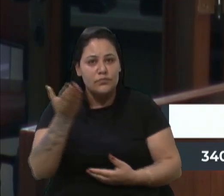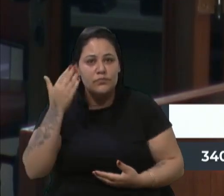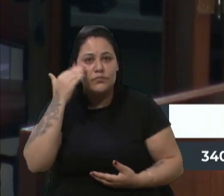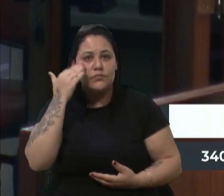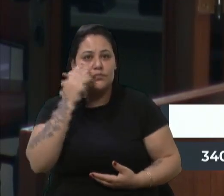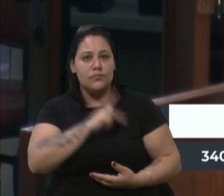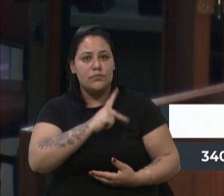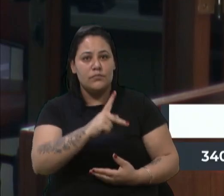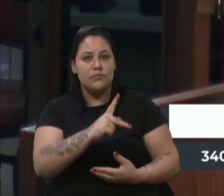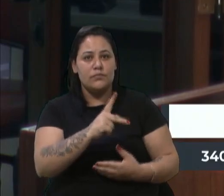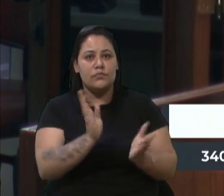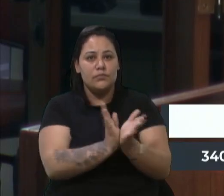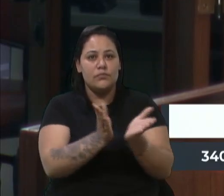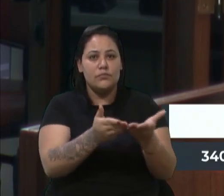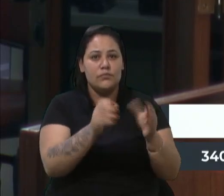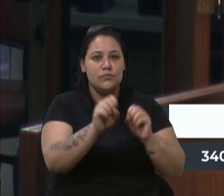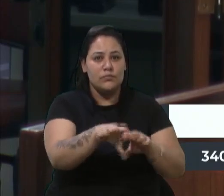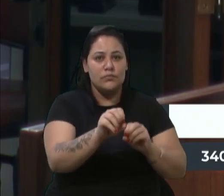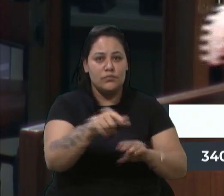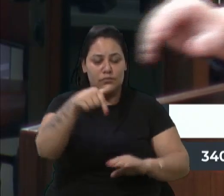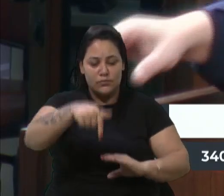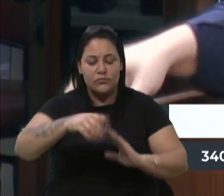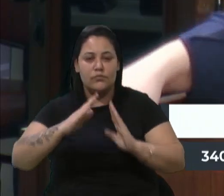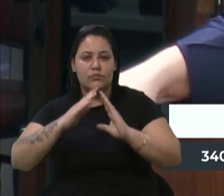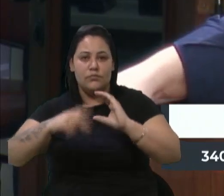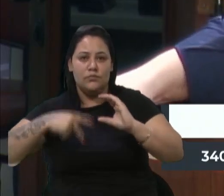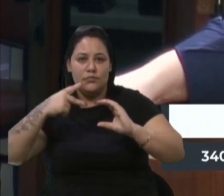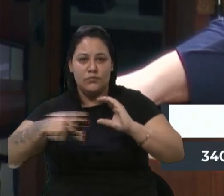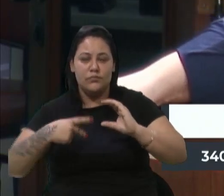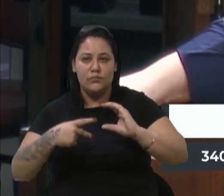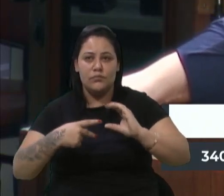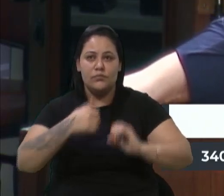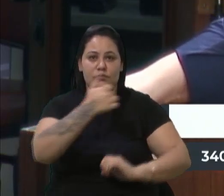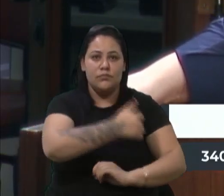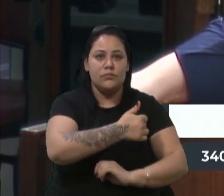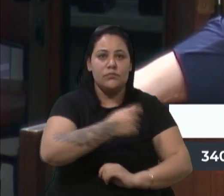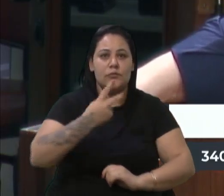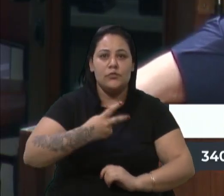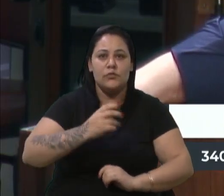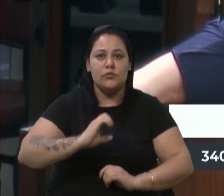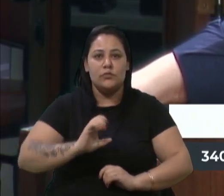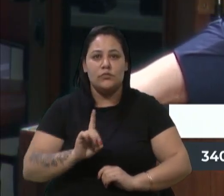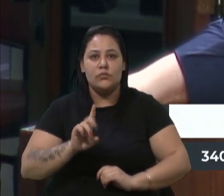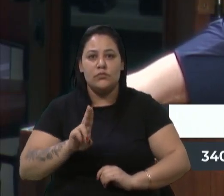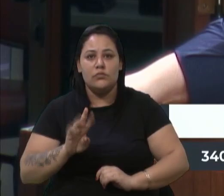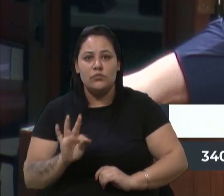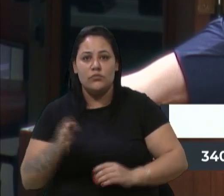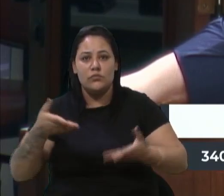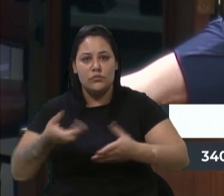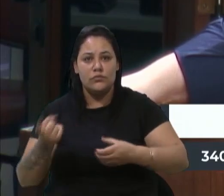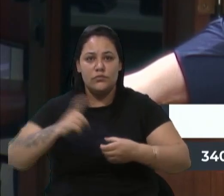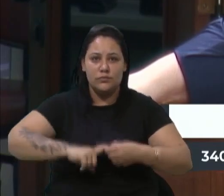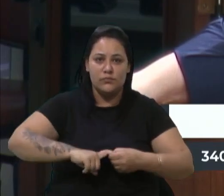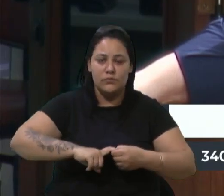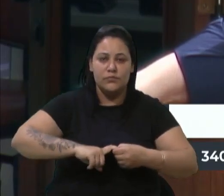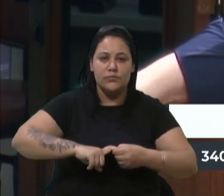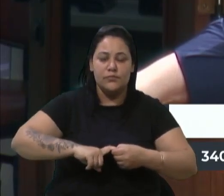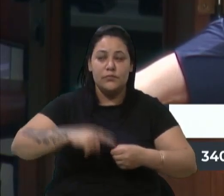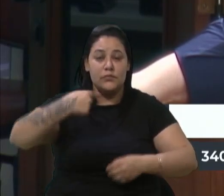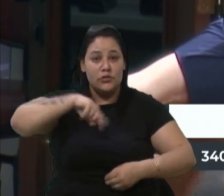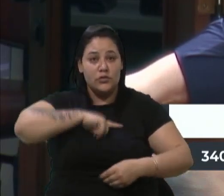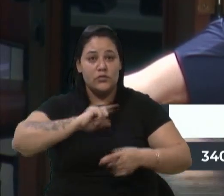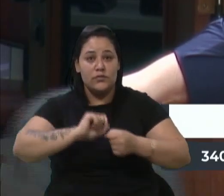Educação dessa casa, fui pelo primeiro ano, segundo ano da SEDUT e agora novamente. E a gente faz